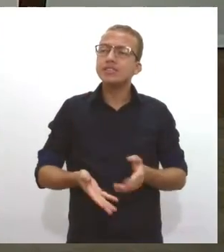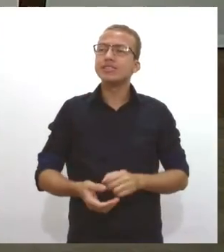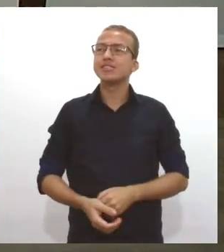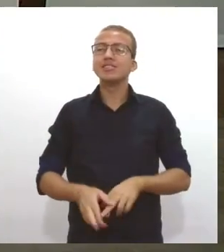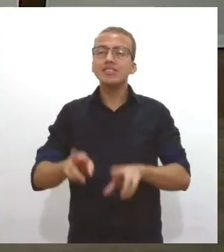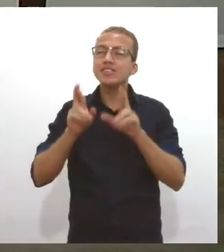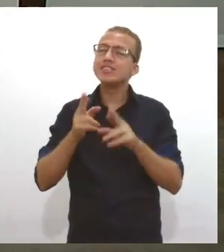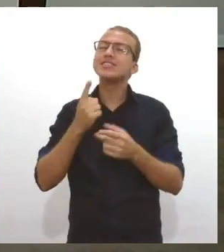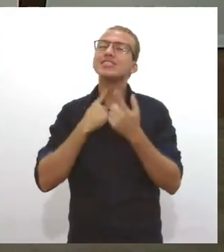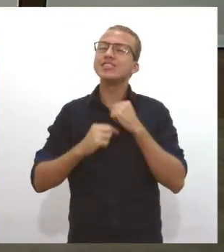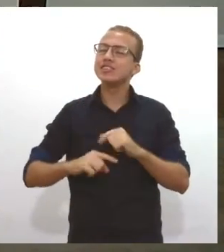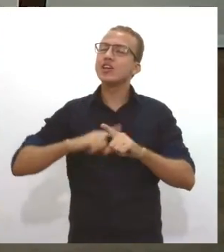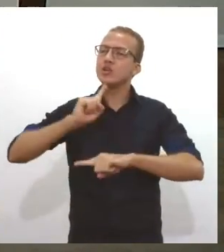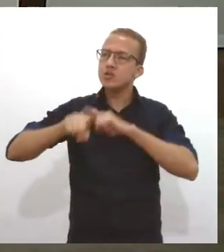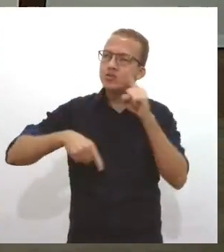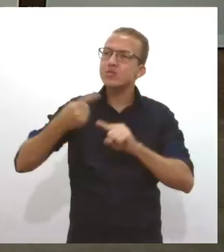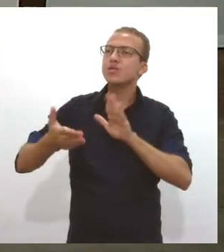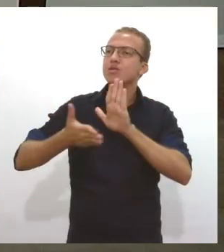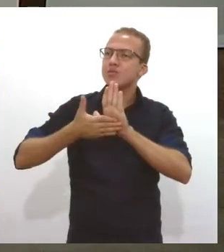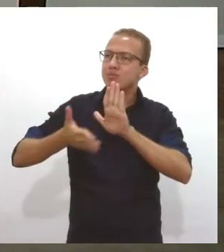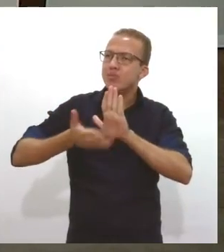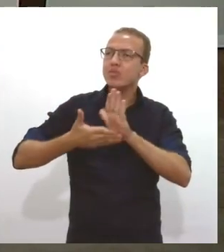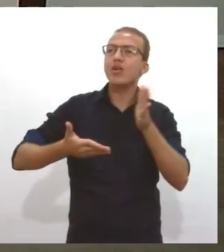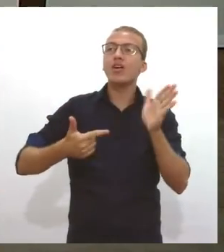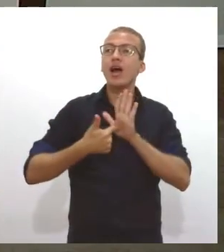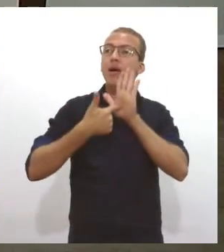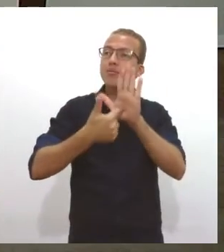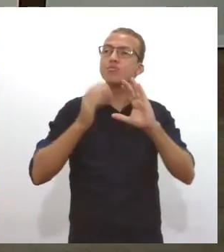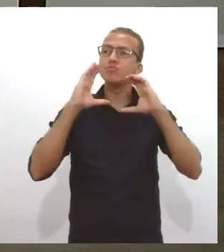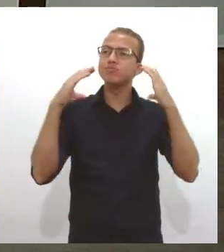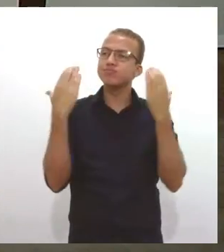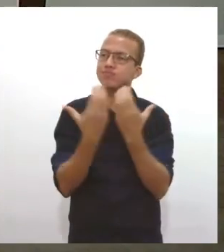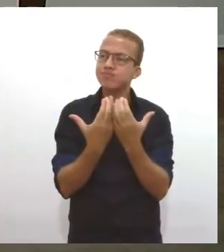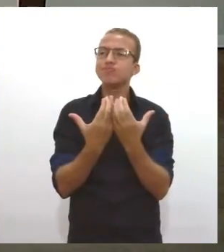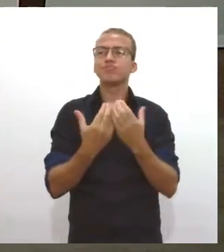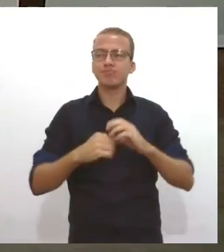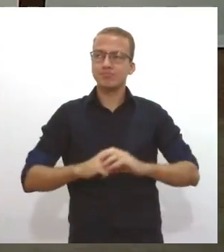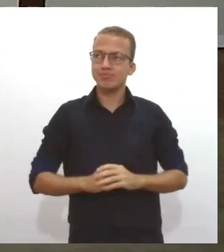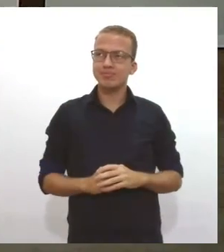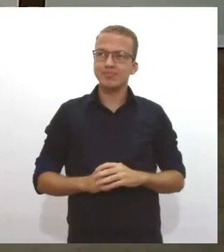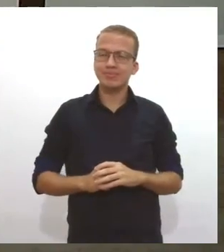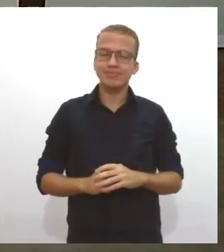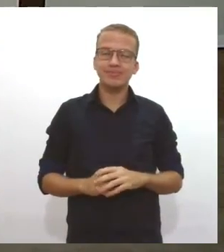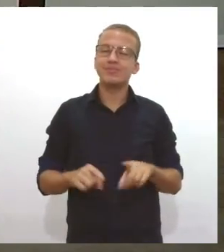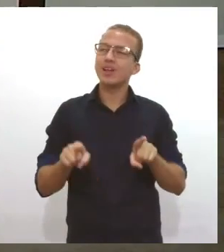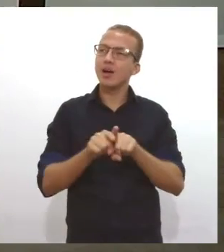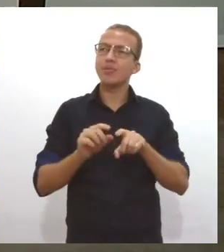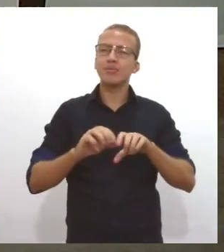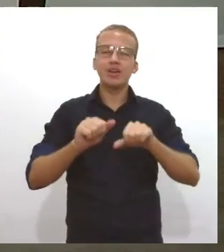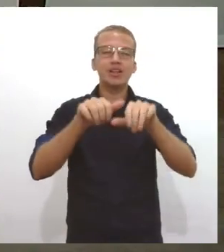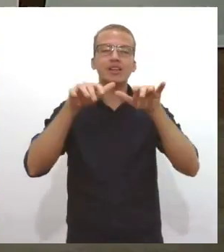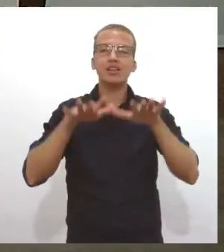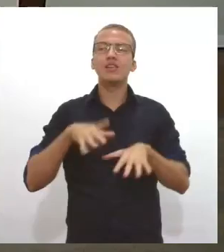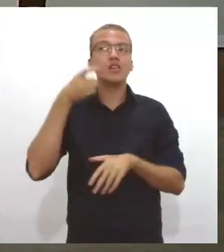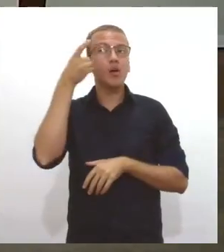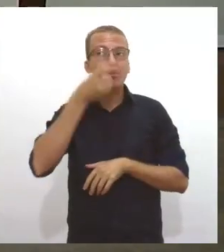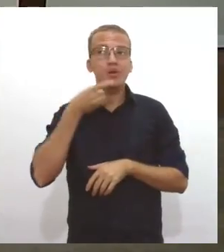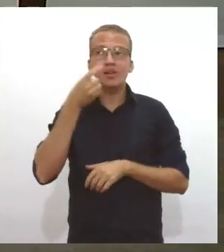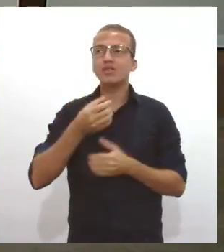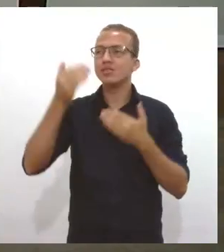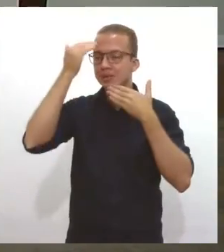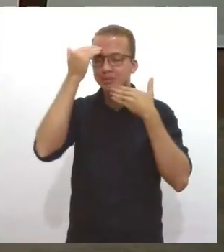aí nas propostas apresentadas no congresso na Câmara dos Deputados também obrigada querida e a gente está sempre à